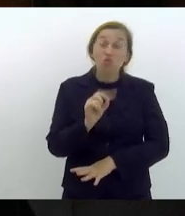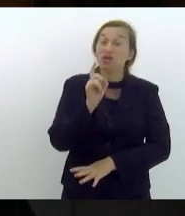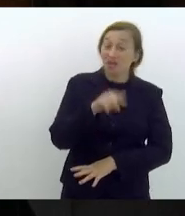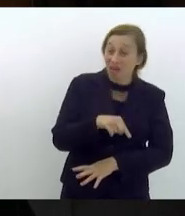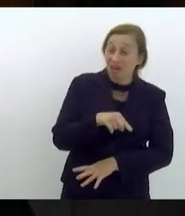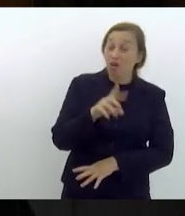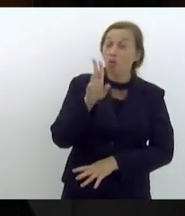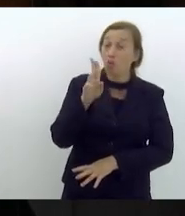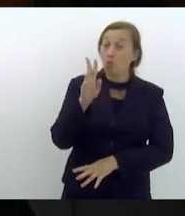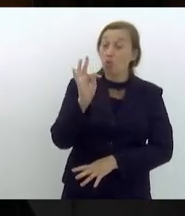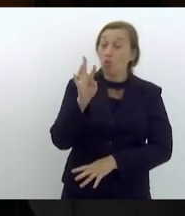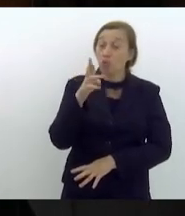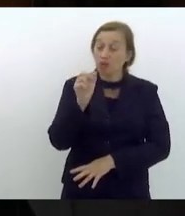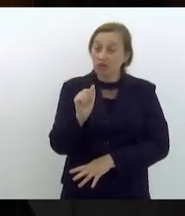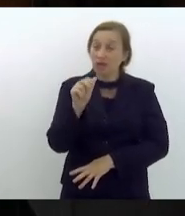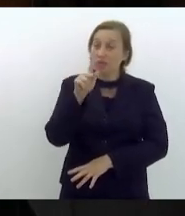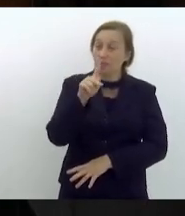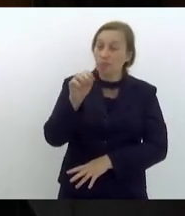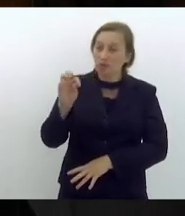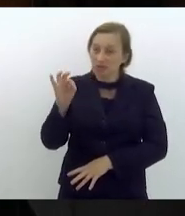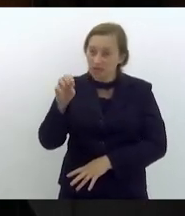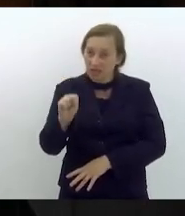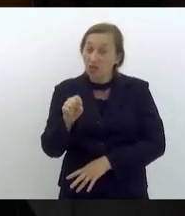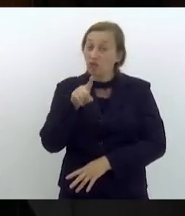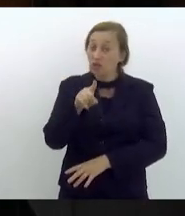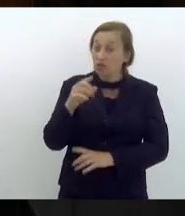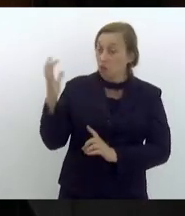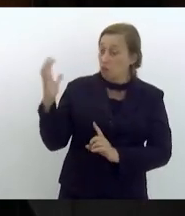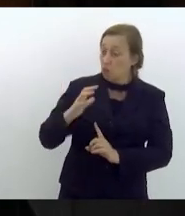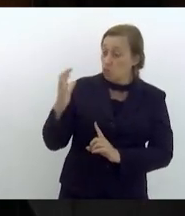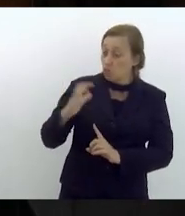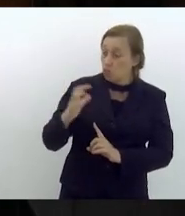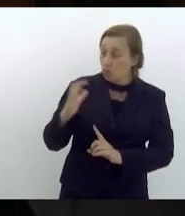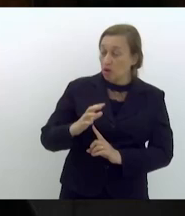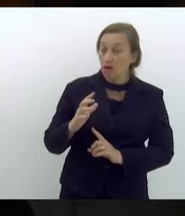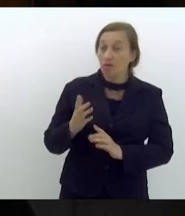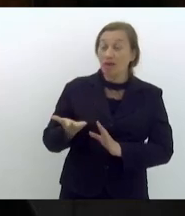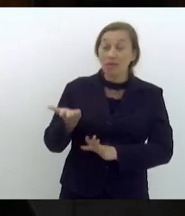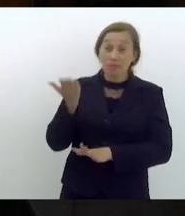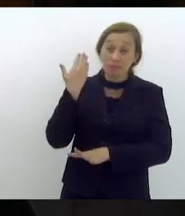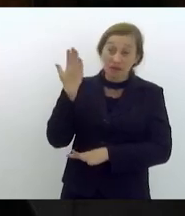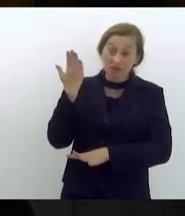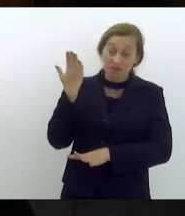você tá induzindo as crianças mais tarde até